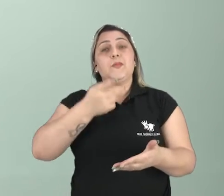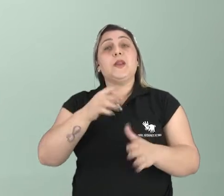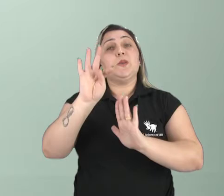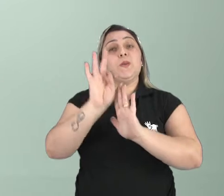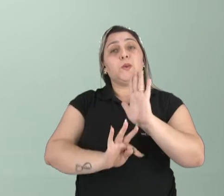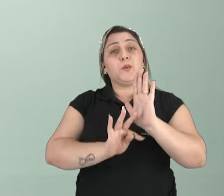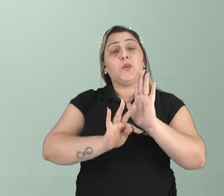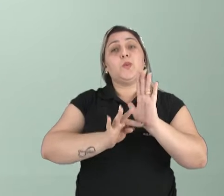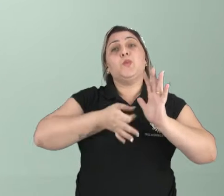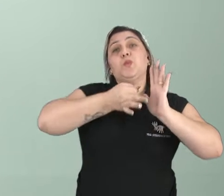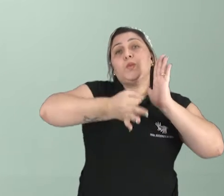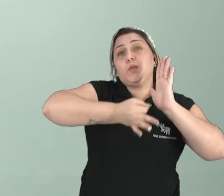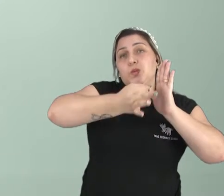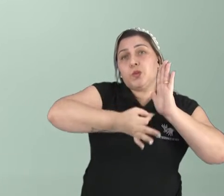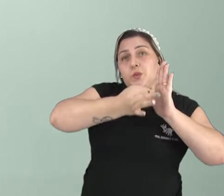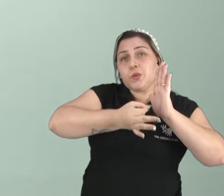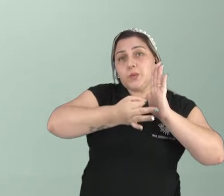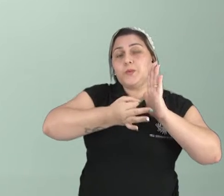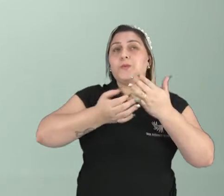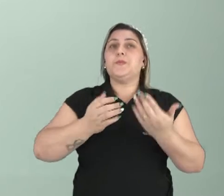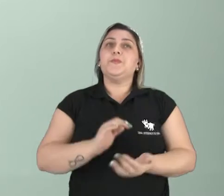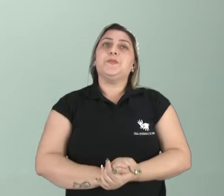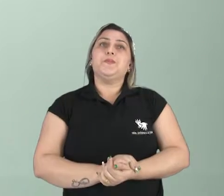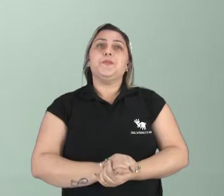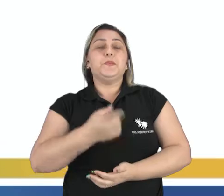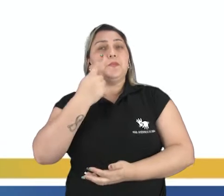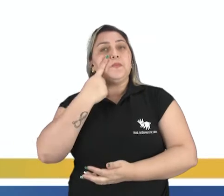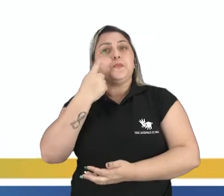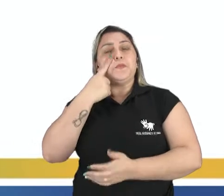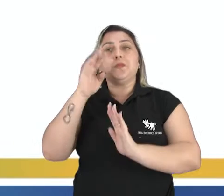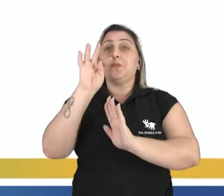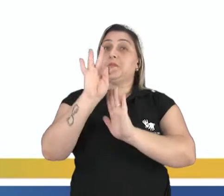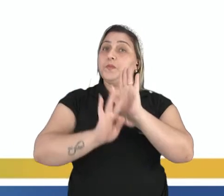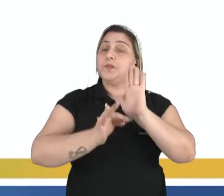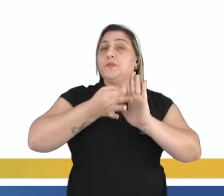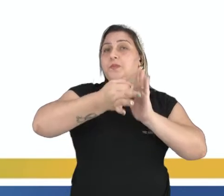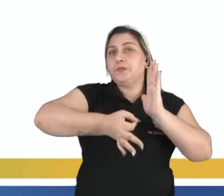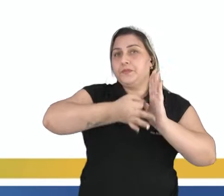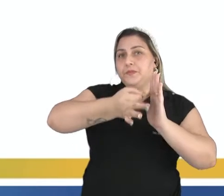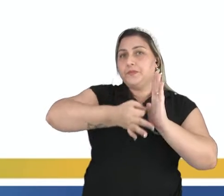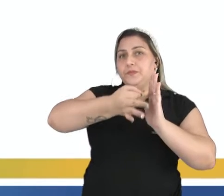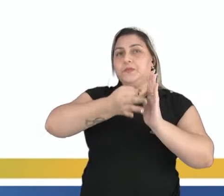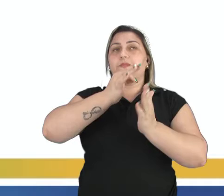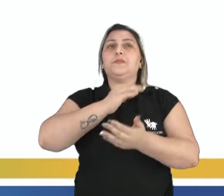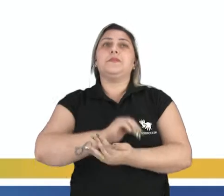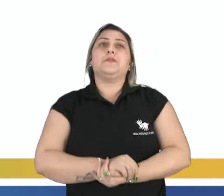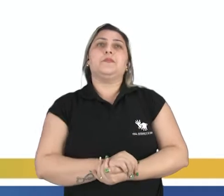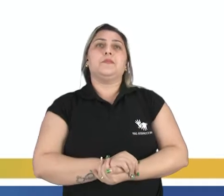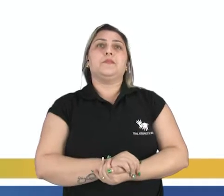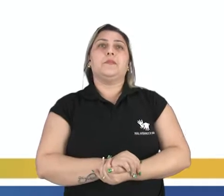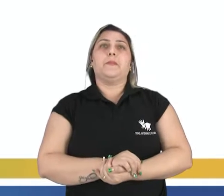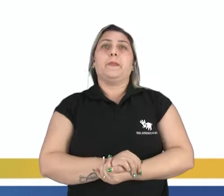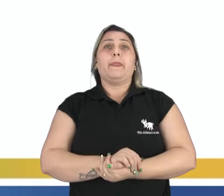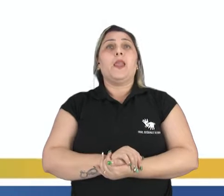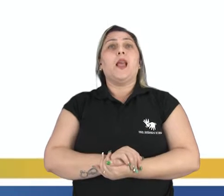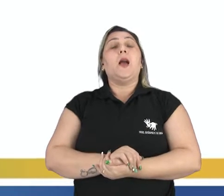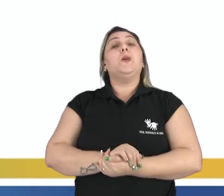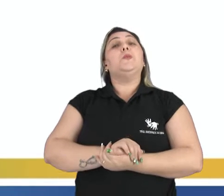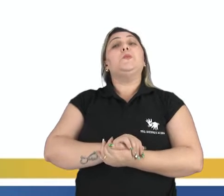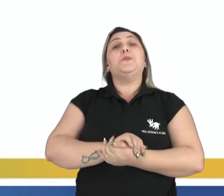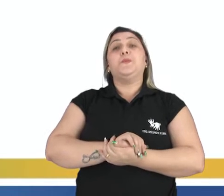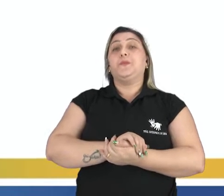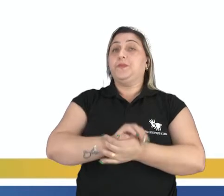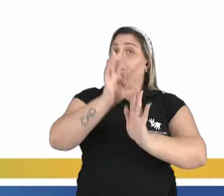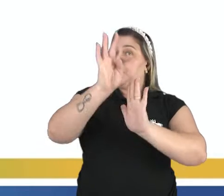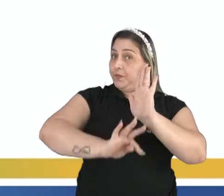de opinião, tá bom? Vamos lá? Então, textos de opinião é um texto